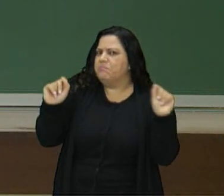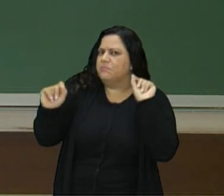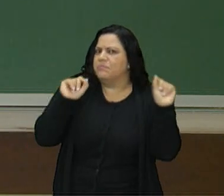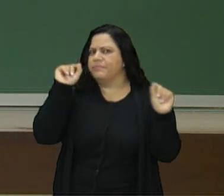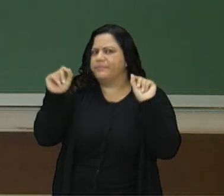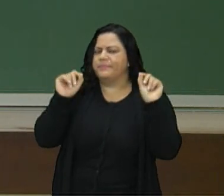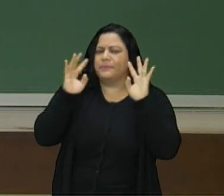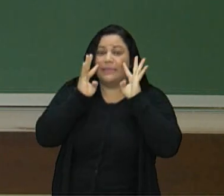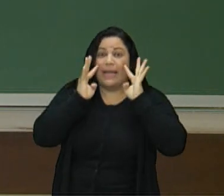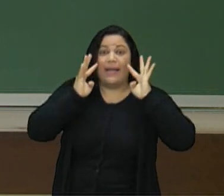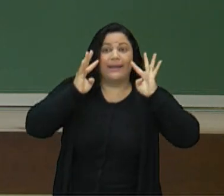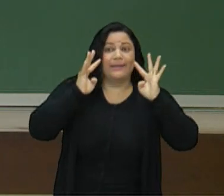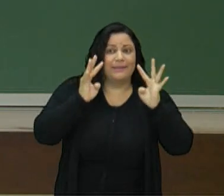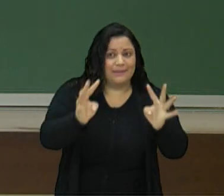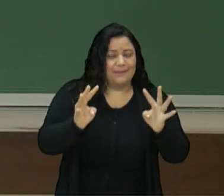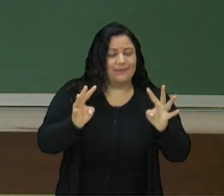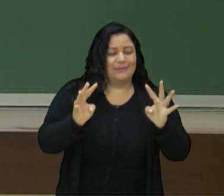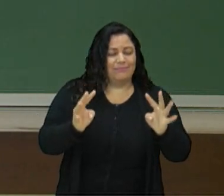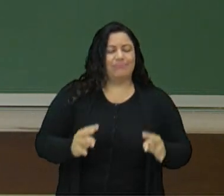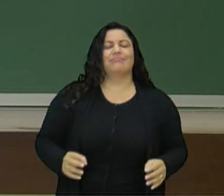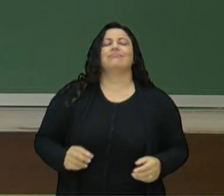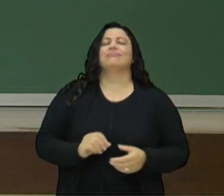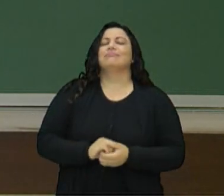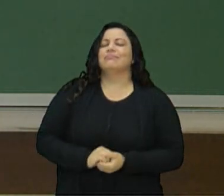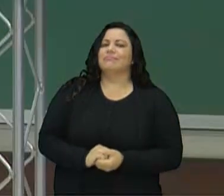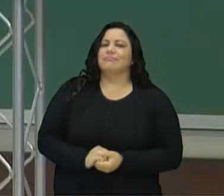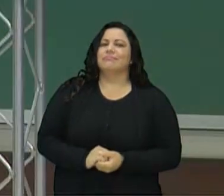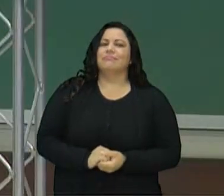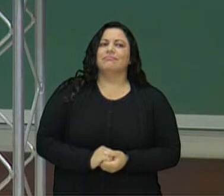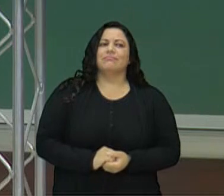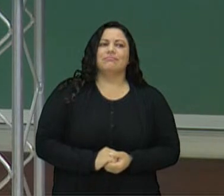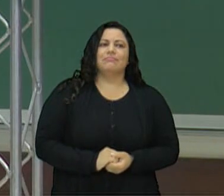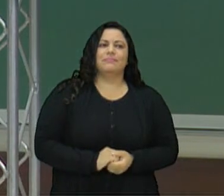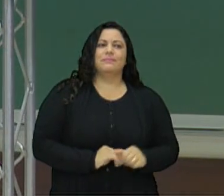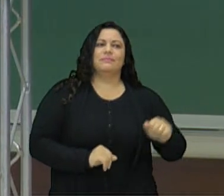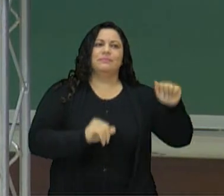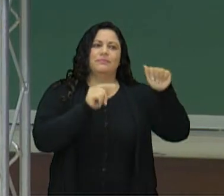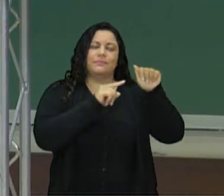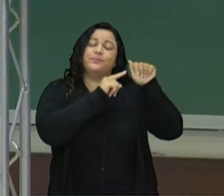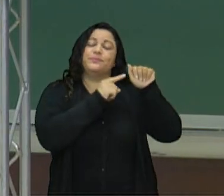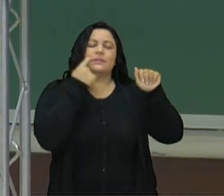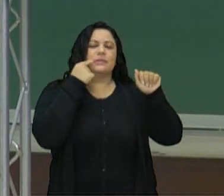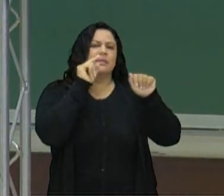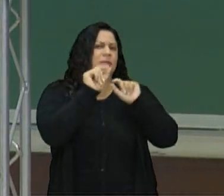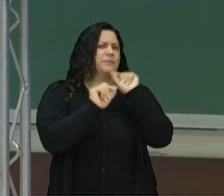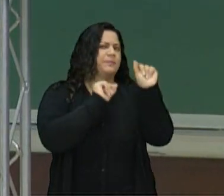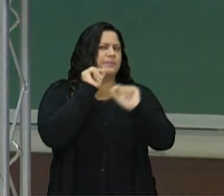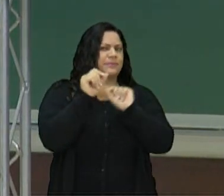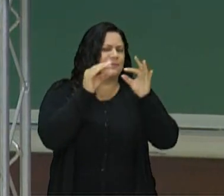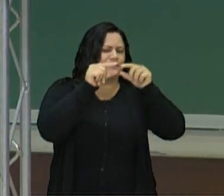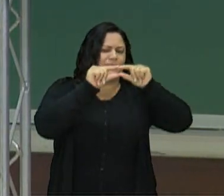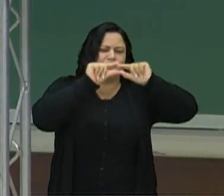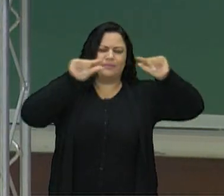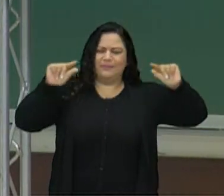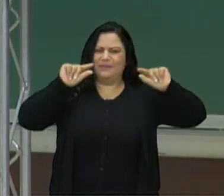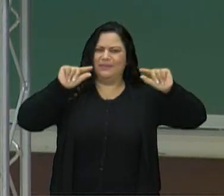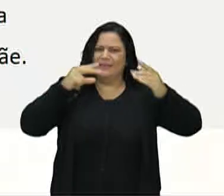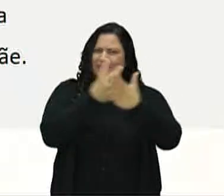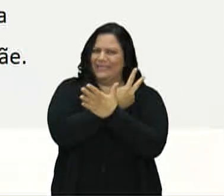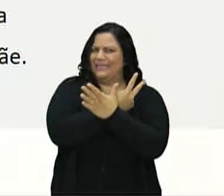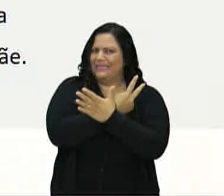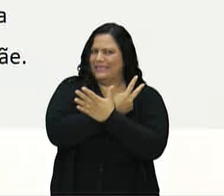errada. Preste bem atenção. Chega aqui. Então, aqui diz o seguinte, essa frase não está certa. Por